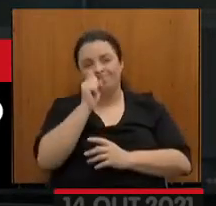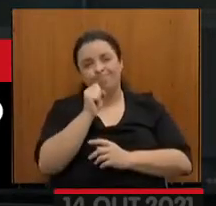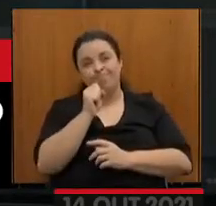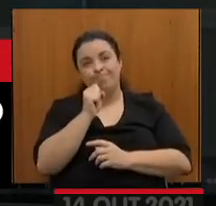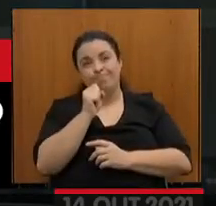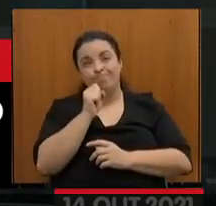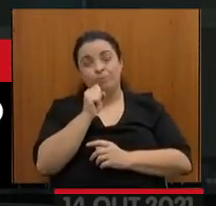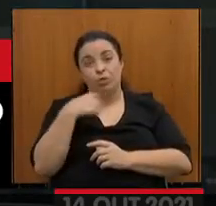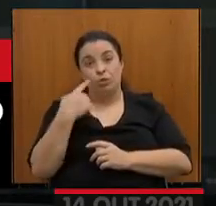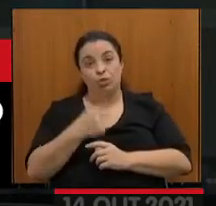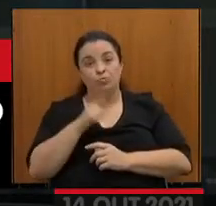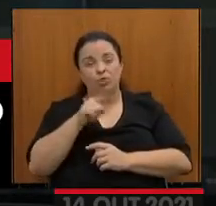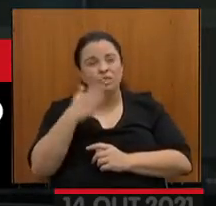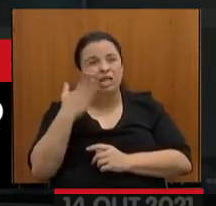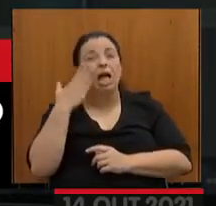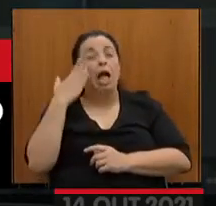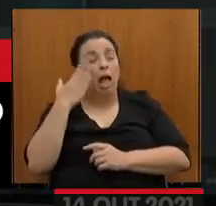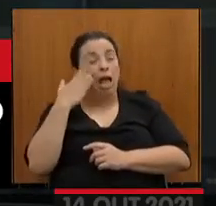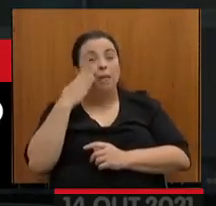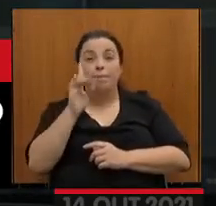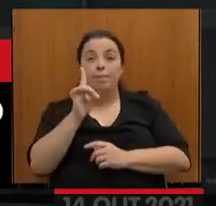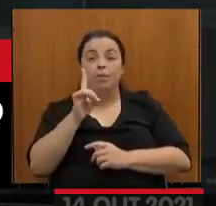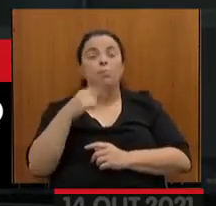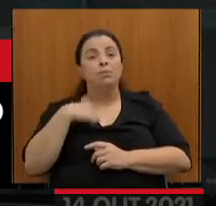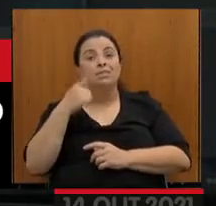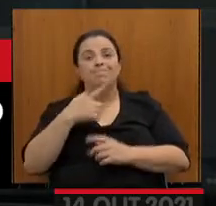não apenas saber, mas a gente precisa se